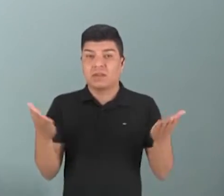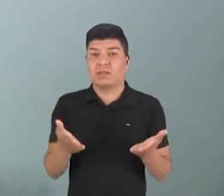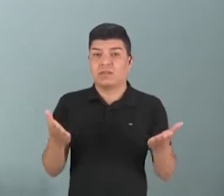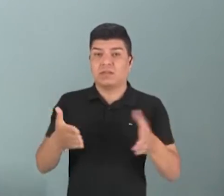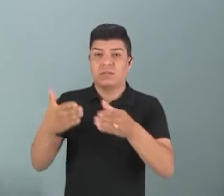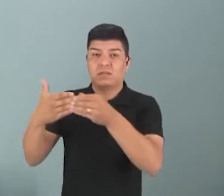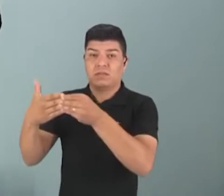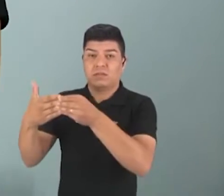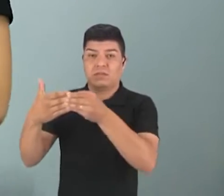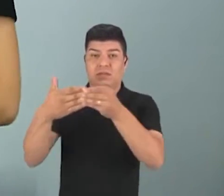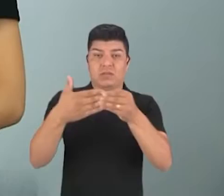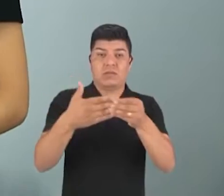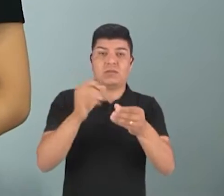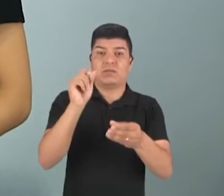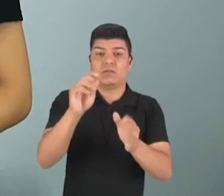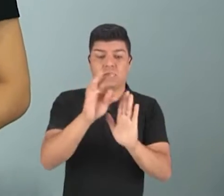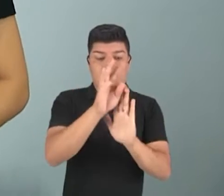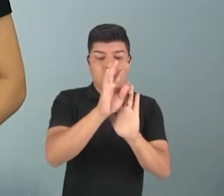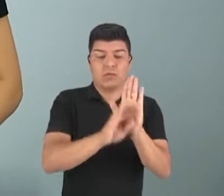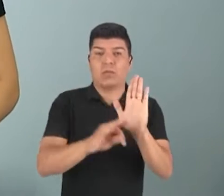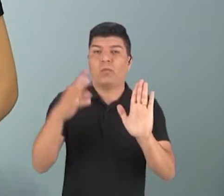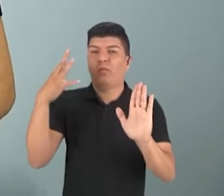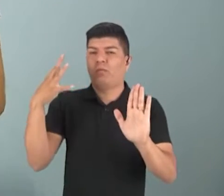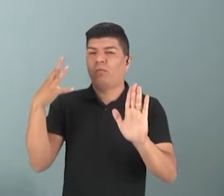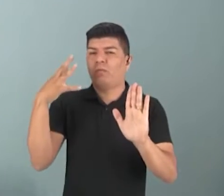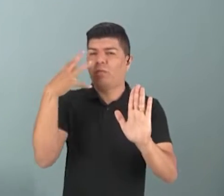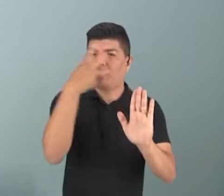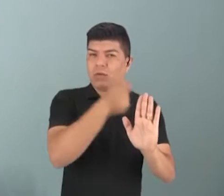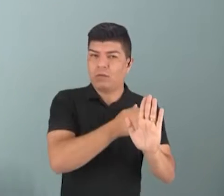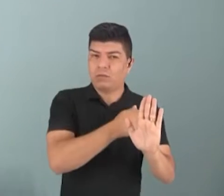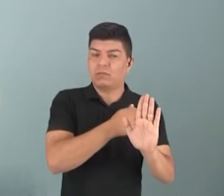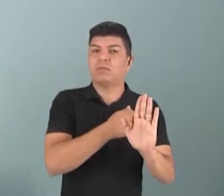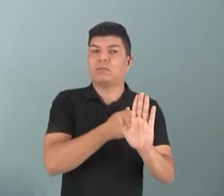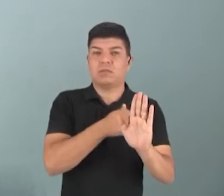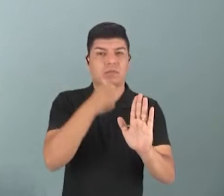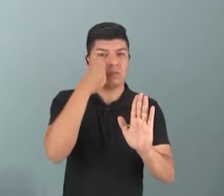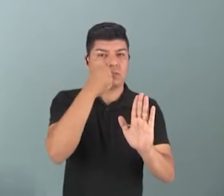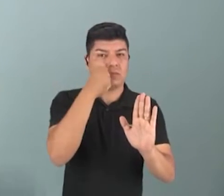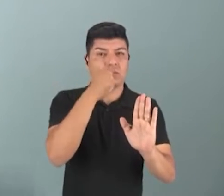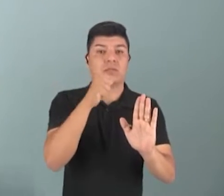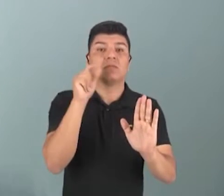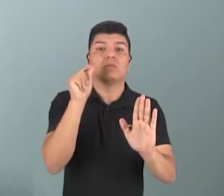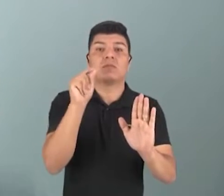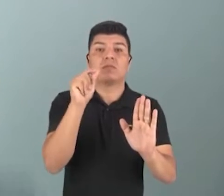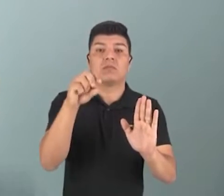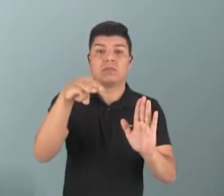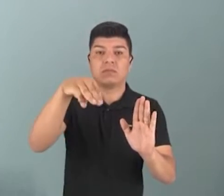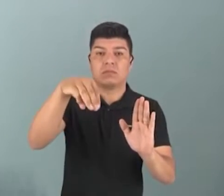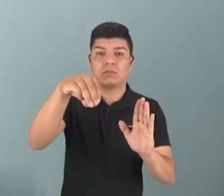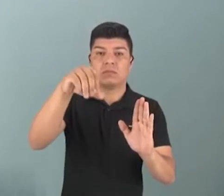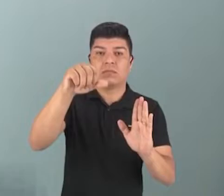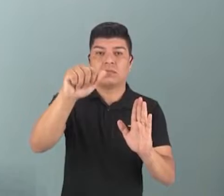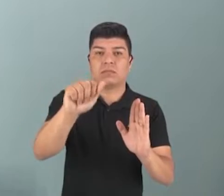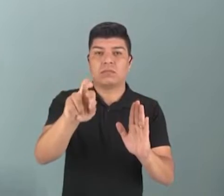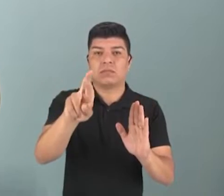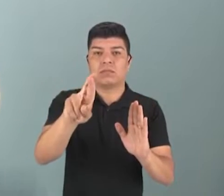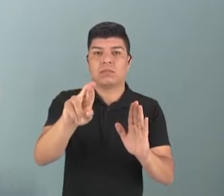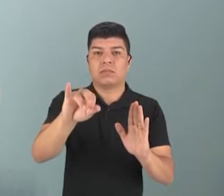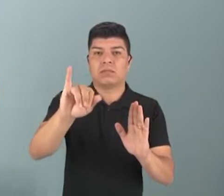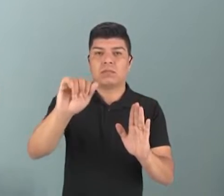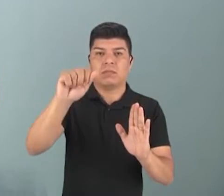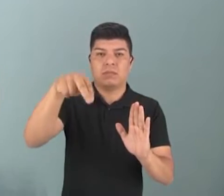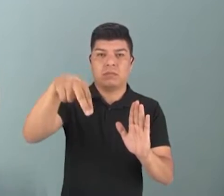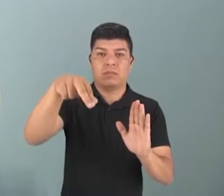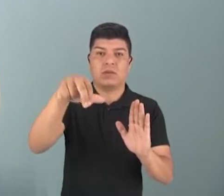criança eu trouxe um lindo texto isso mesmo de uma menina chamada Mariana Vamos